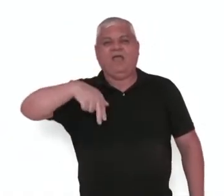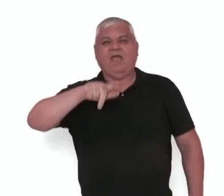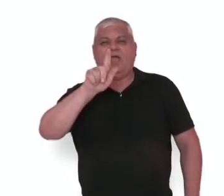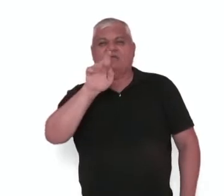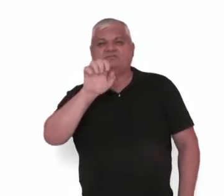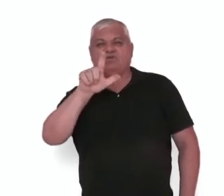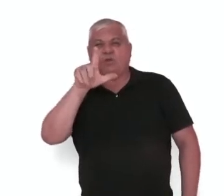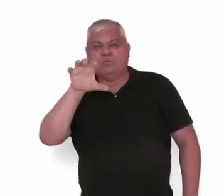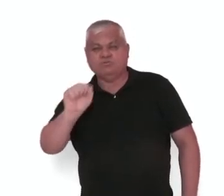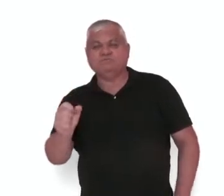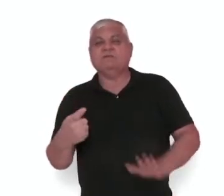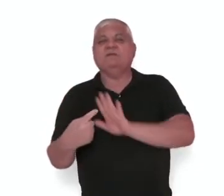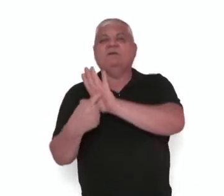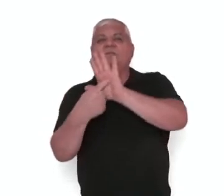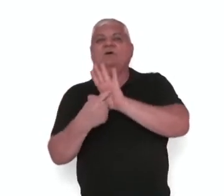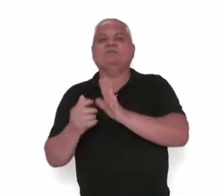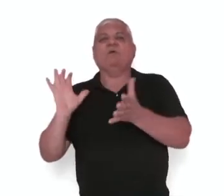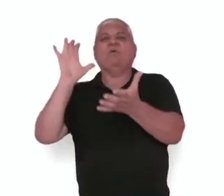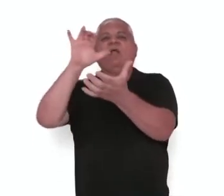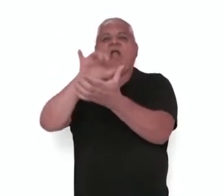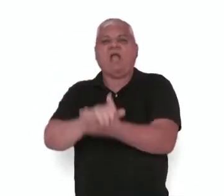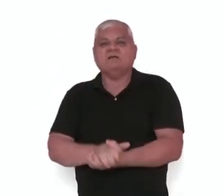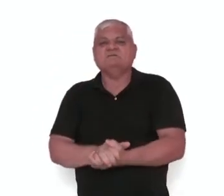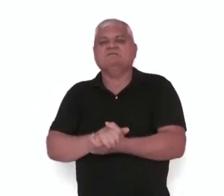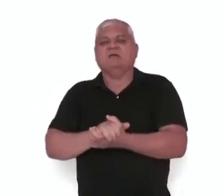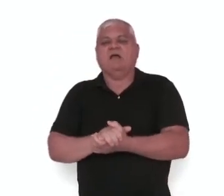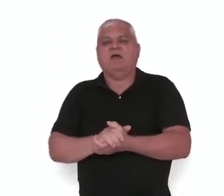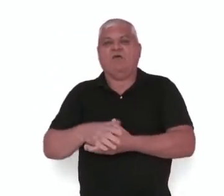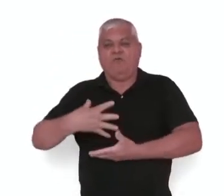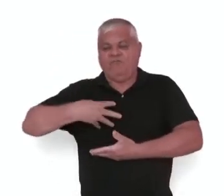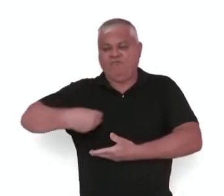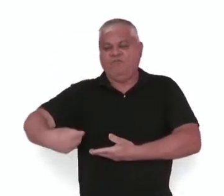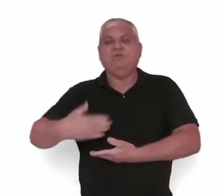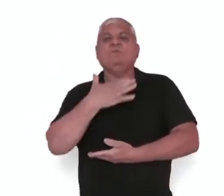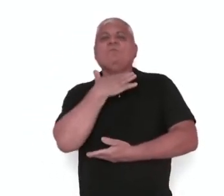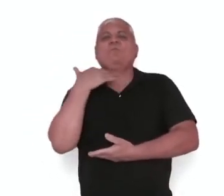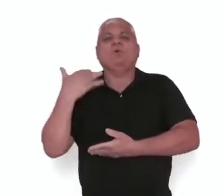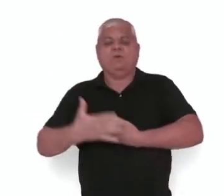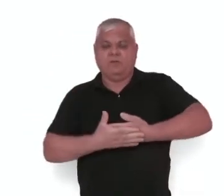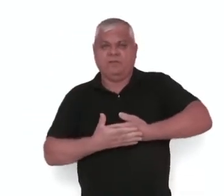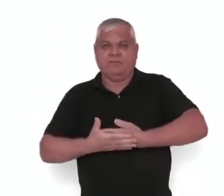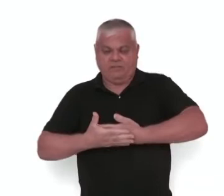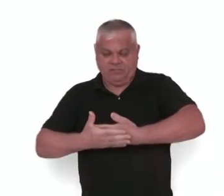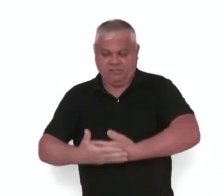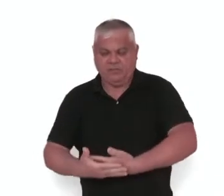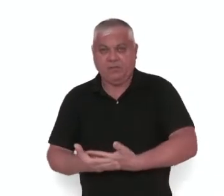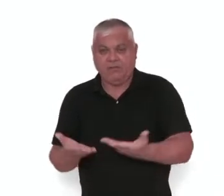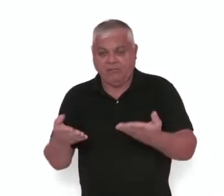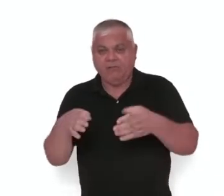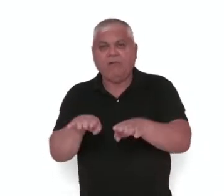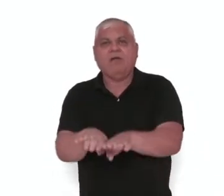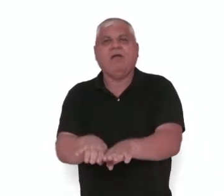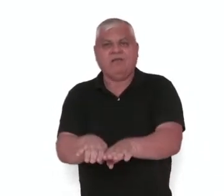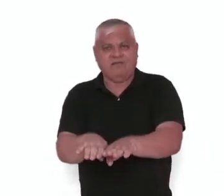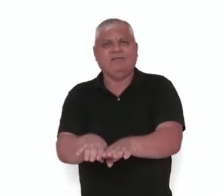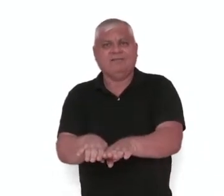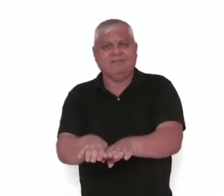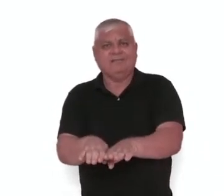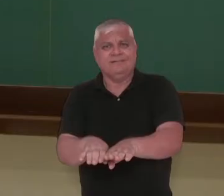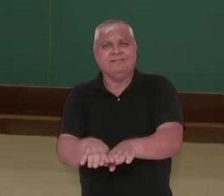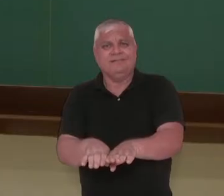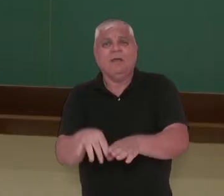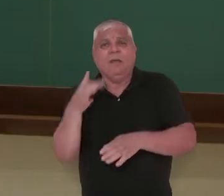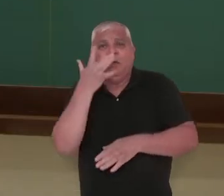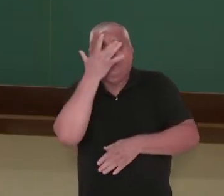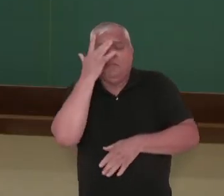Millet, é a retratação do casal de camponeses enterrando o recém-nascido. Então, nós temos agora a realidade, nós temos as pessoas que trabalham a terra, muitas vezes eles